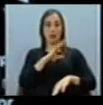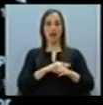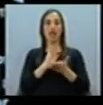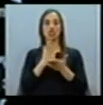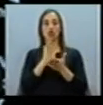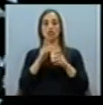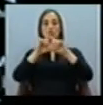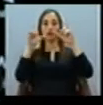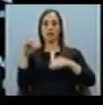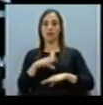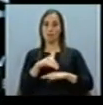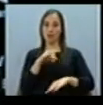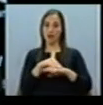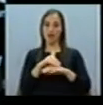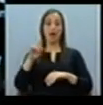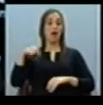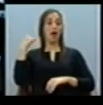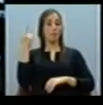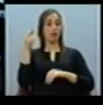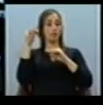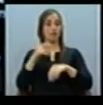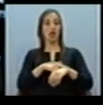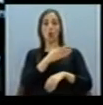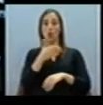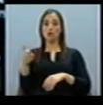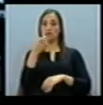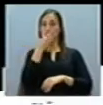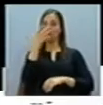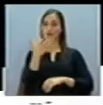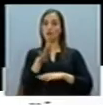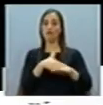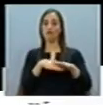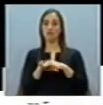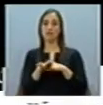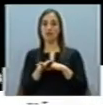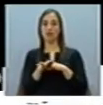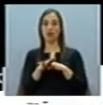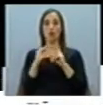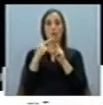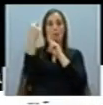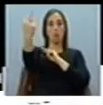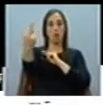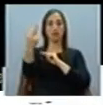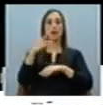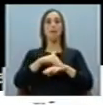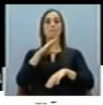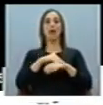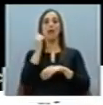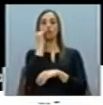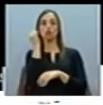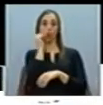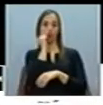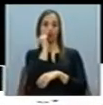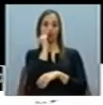que precisamente amanhã, e a partir das 11 horas, vai fazer uma ponte cósmica entre Maia e Moscovo. Vão fazer uma